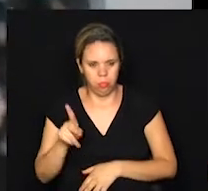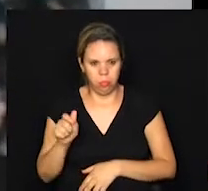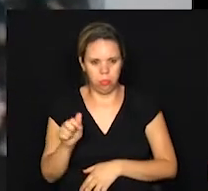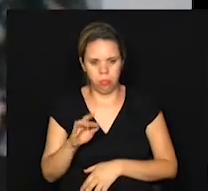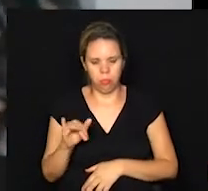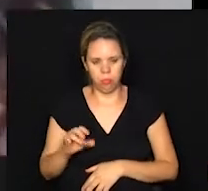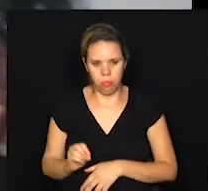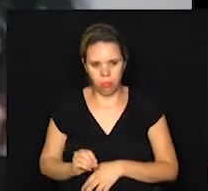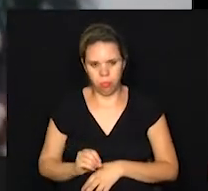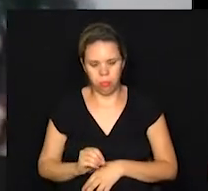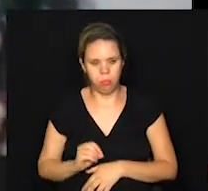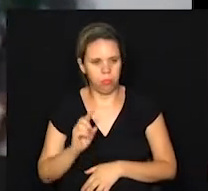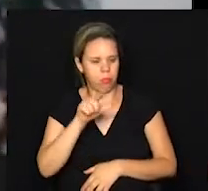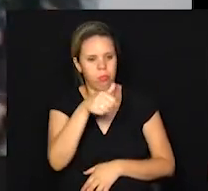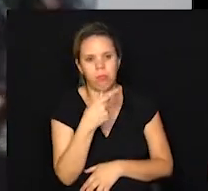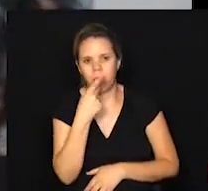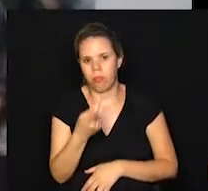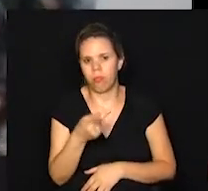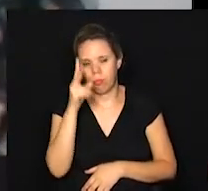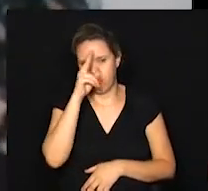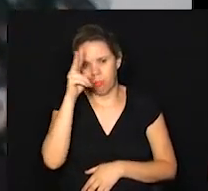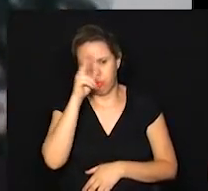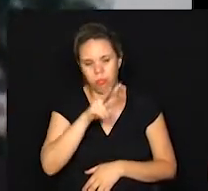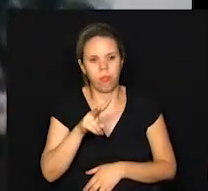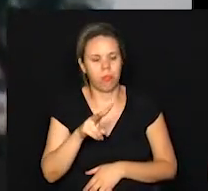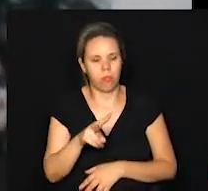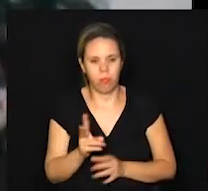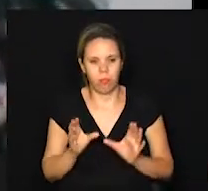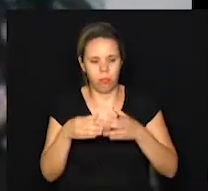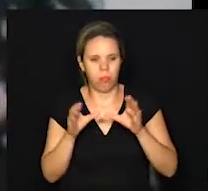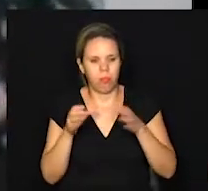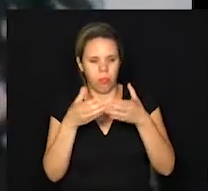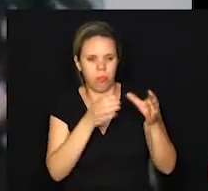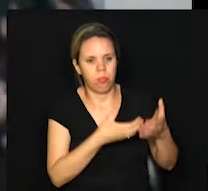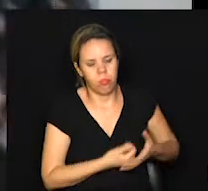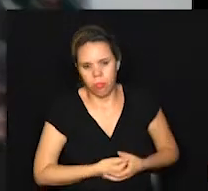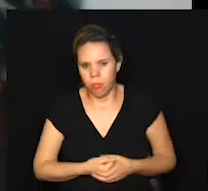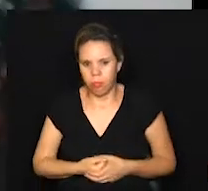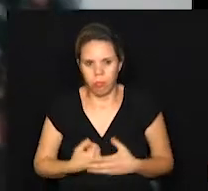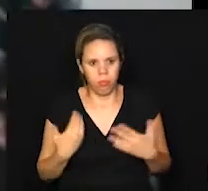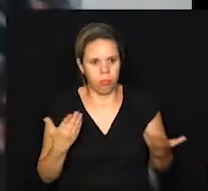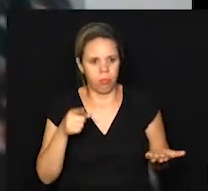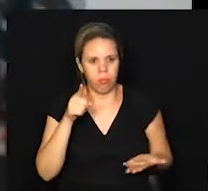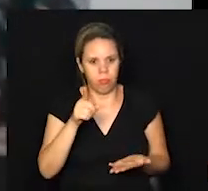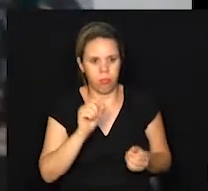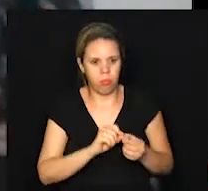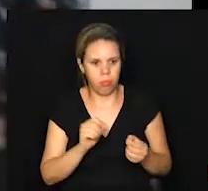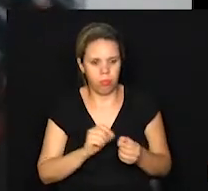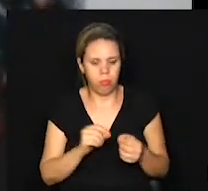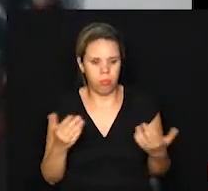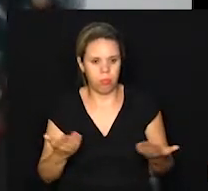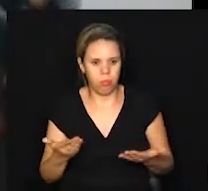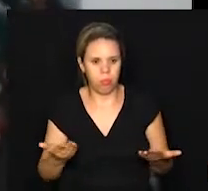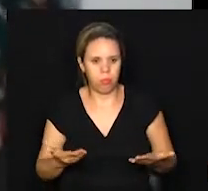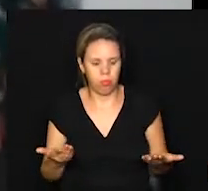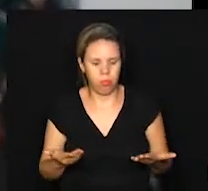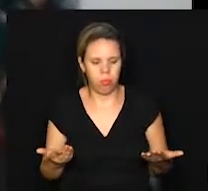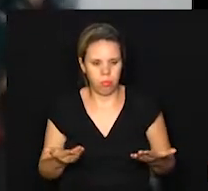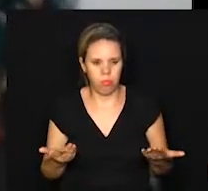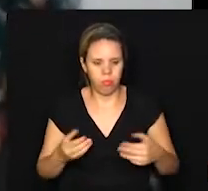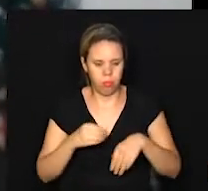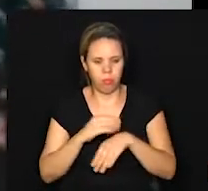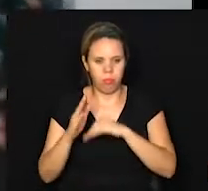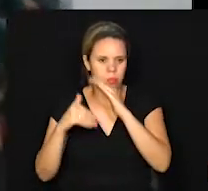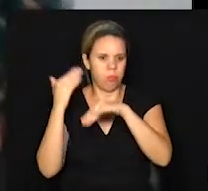ele disse foi: você lembra bem que a gente joga em time. Então, se você faz hoje, se você dá hoje o